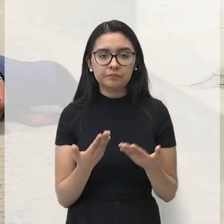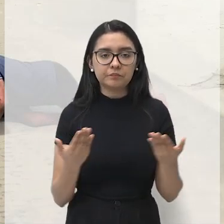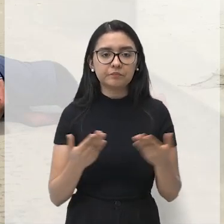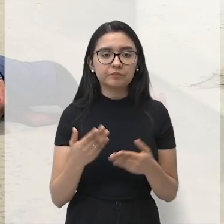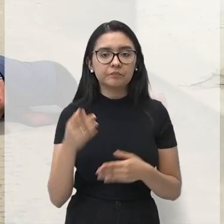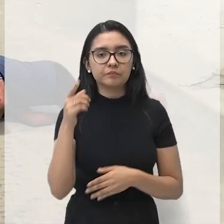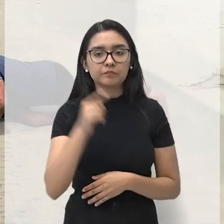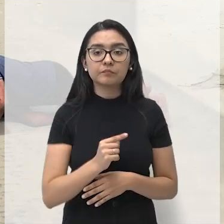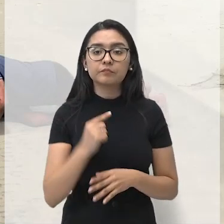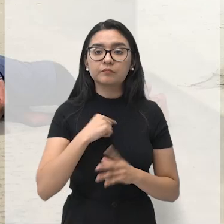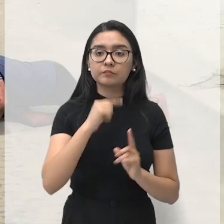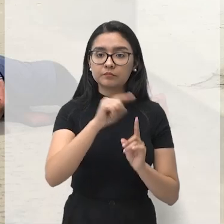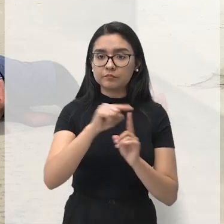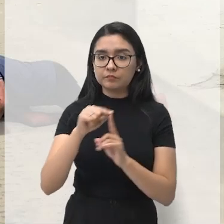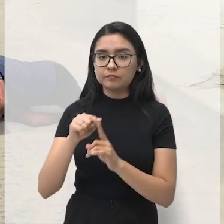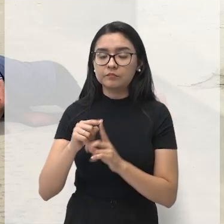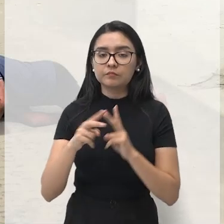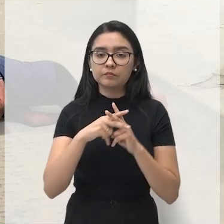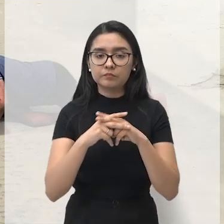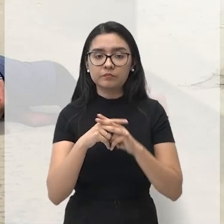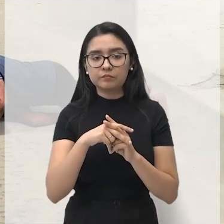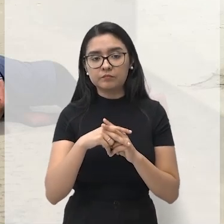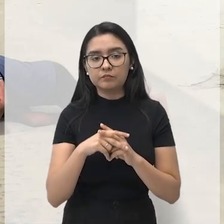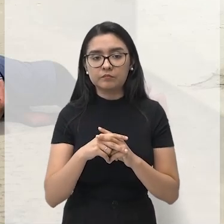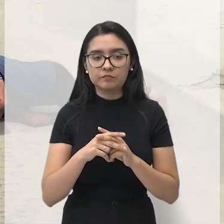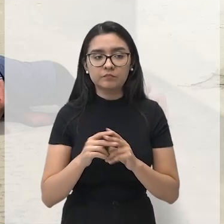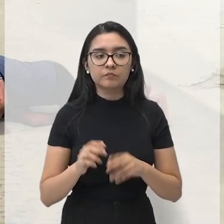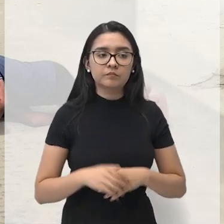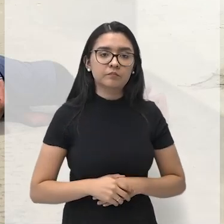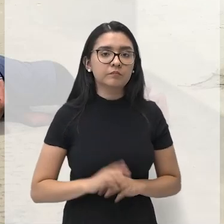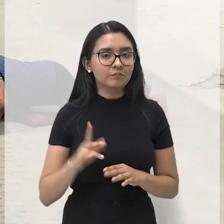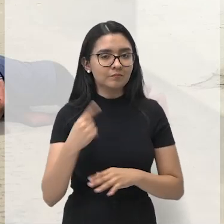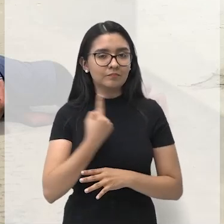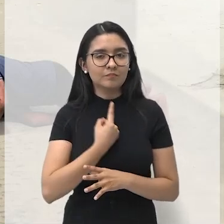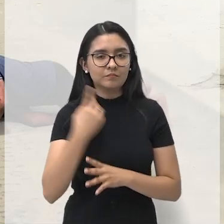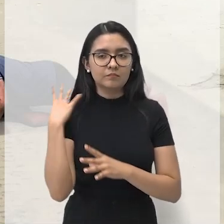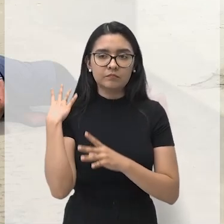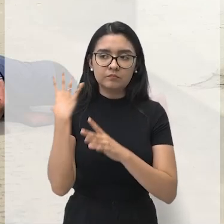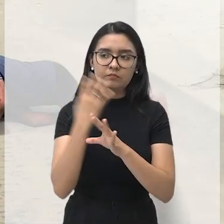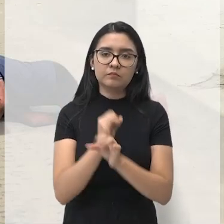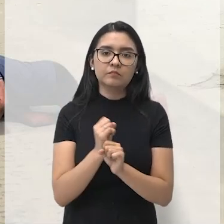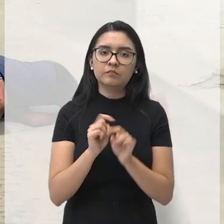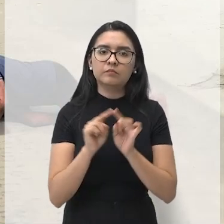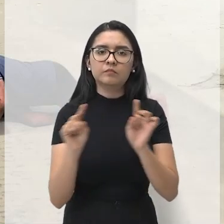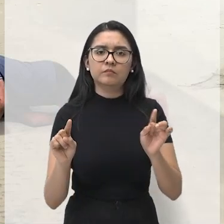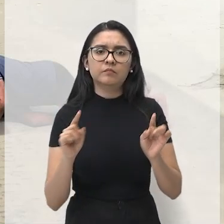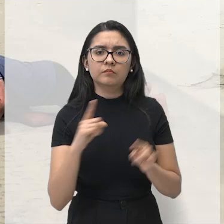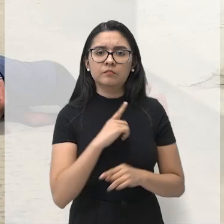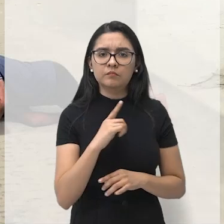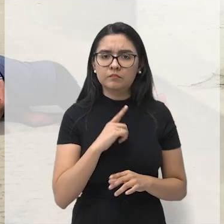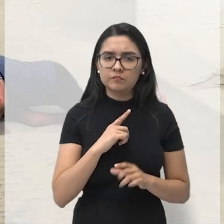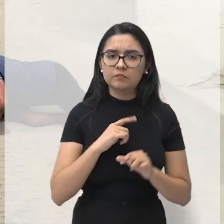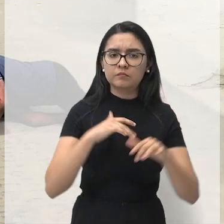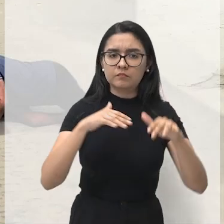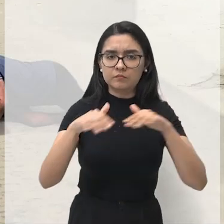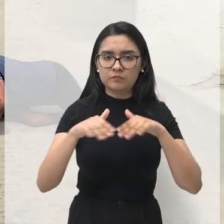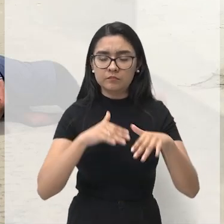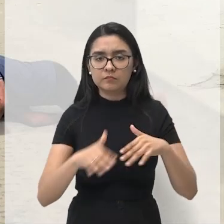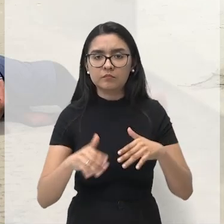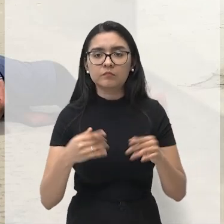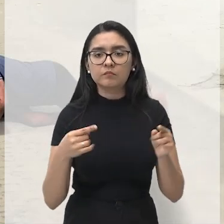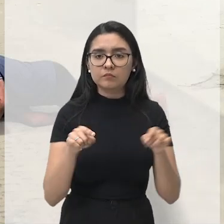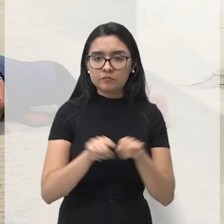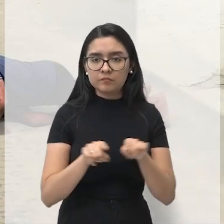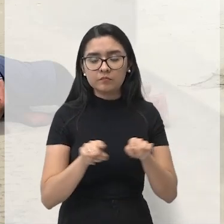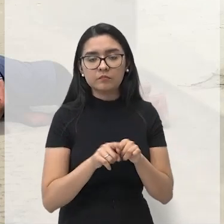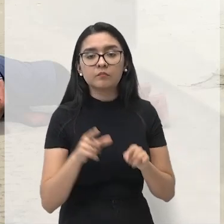essa é a nossa luta marajoara, deu para lembrar, né? Só que assim como nós temos esses golpes, a gente tem alguns